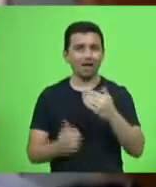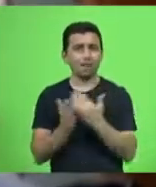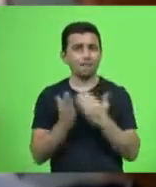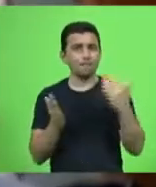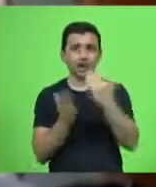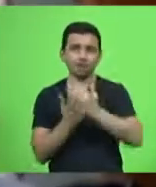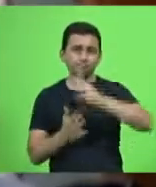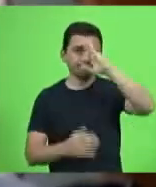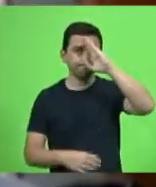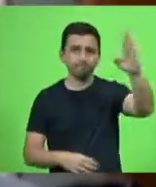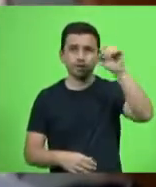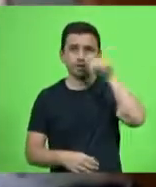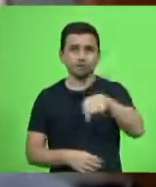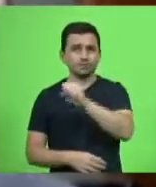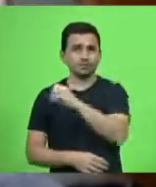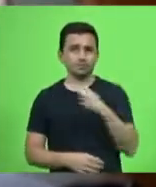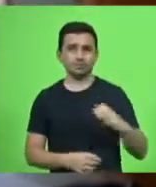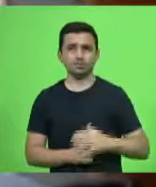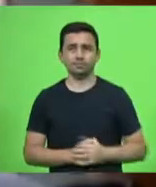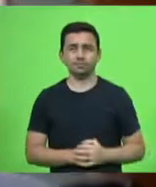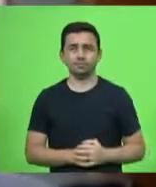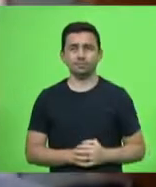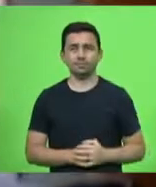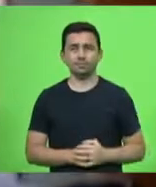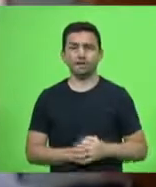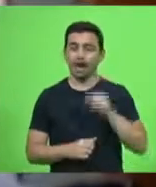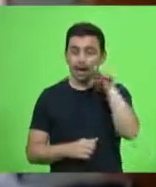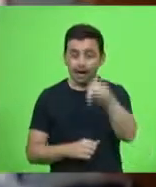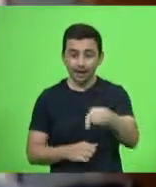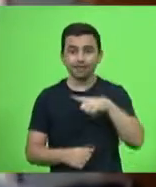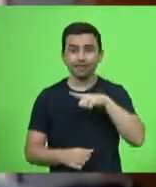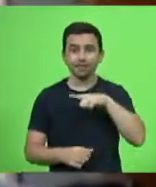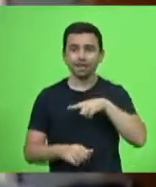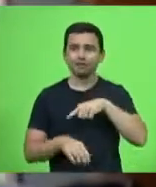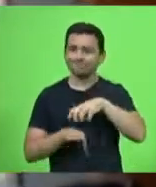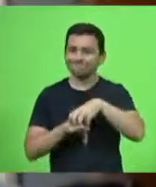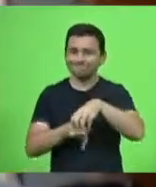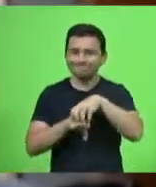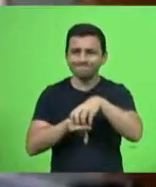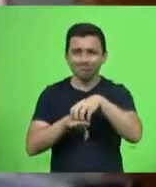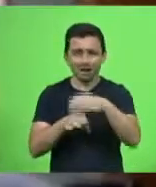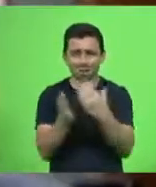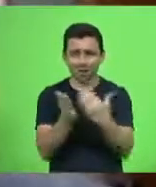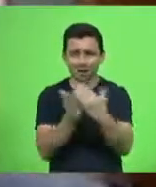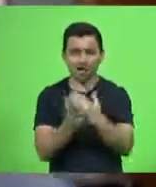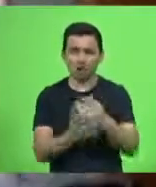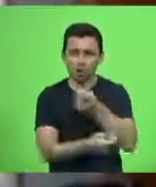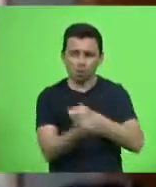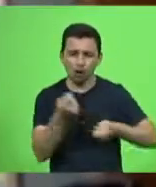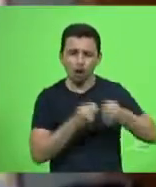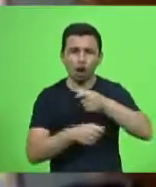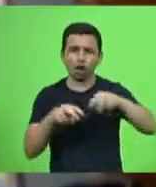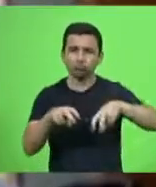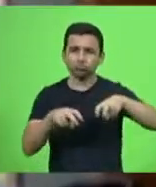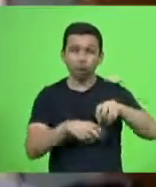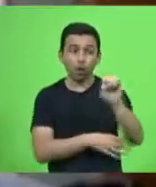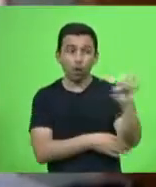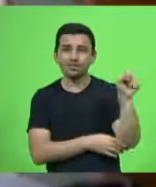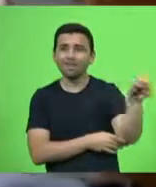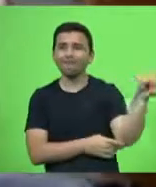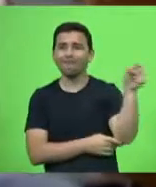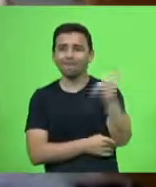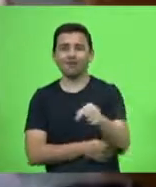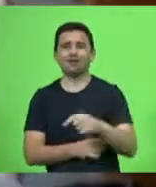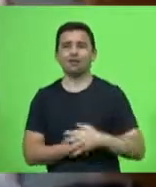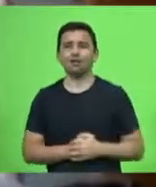estado de Santa Catarina. É por esse corredor que trafega a maior riqueza que vem do agronegócio do Oeste. Nós